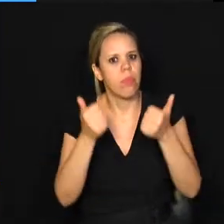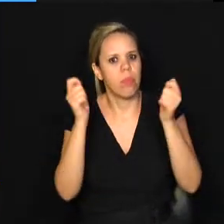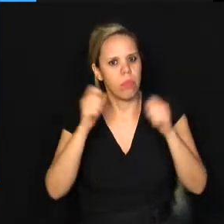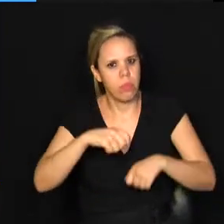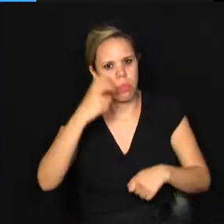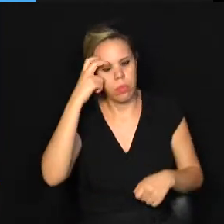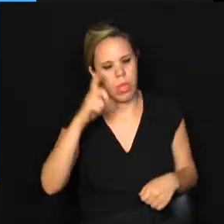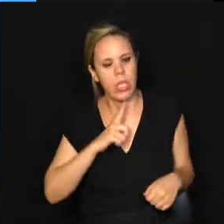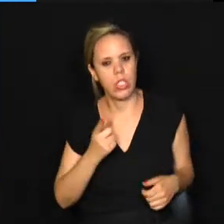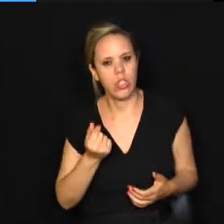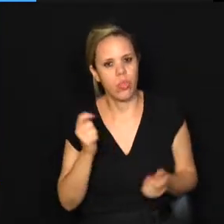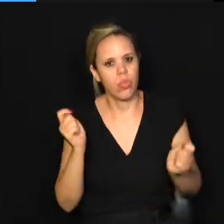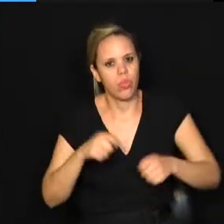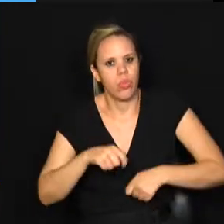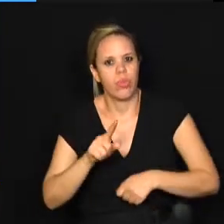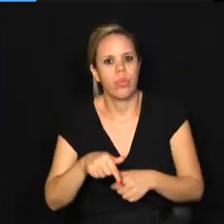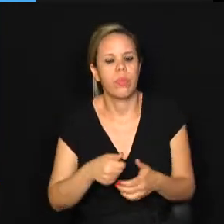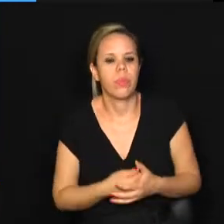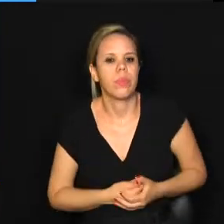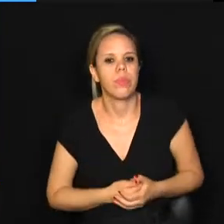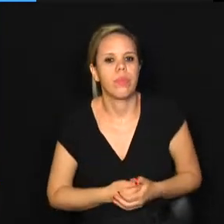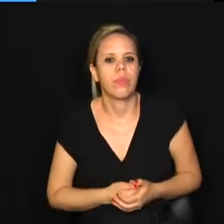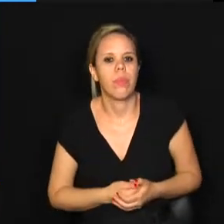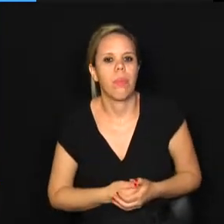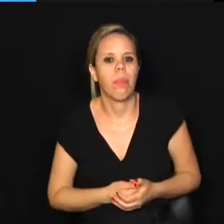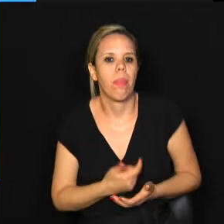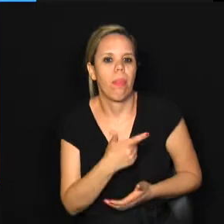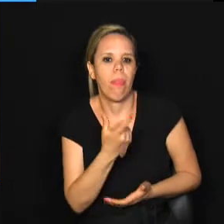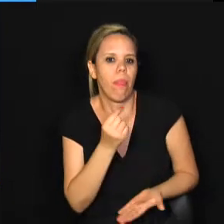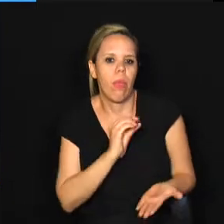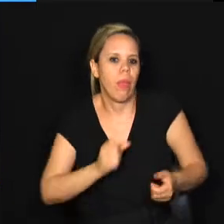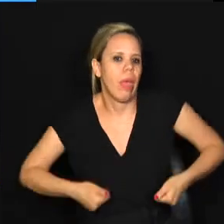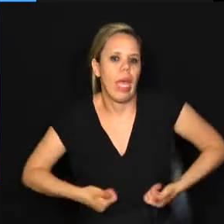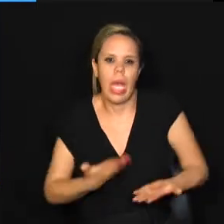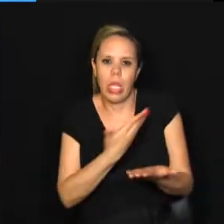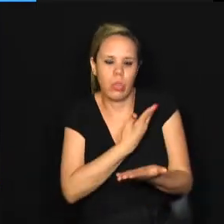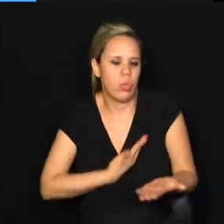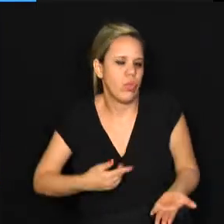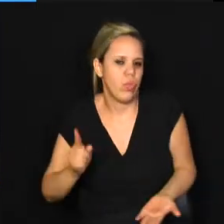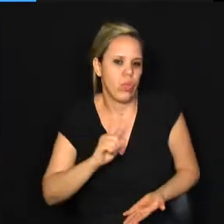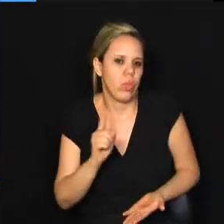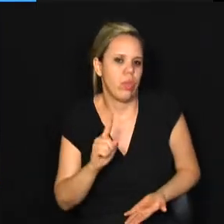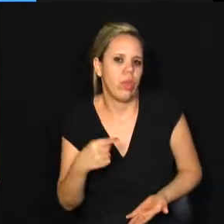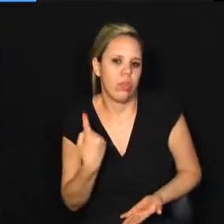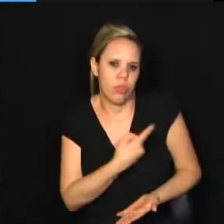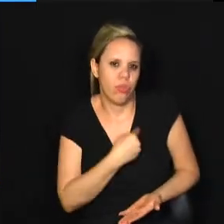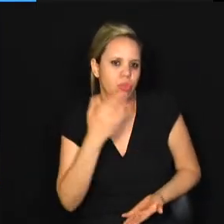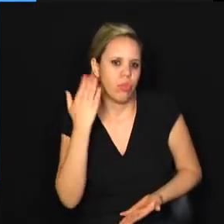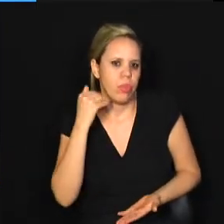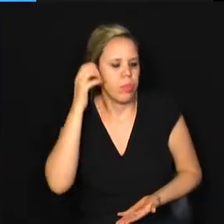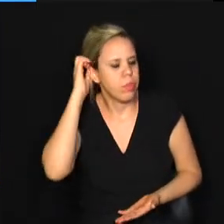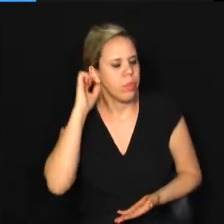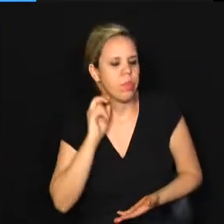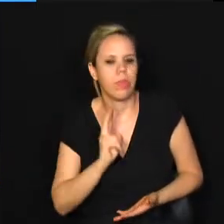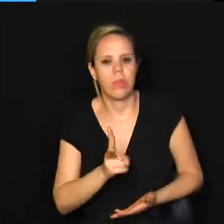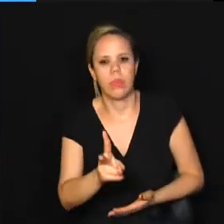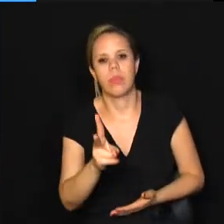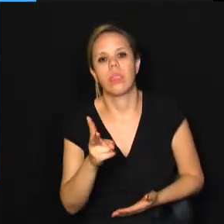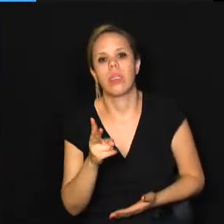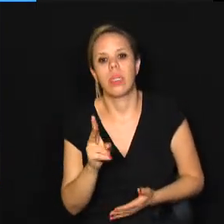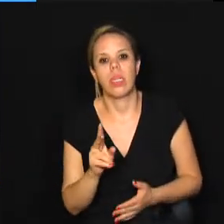dinheiro suficiente para isso e que não tem gastos do governo com isso. Então, assim, a gente sabe que cada vez que eles precarizar